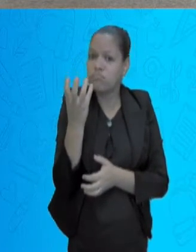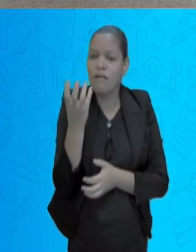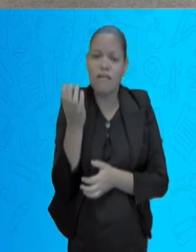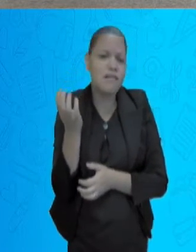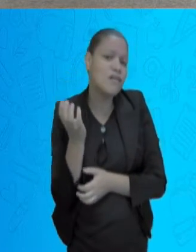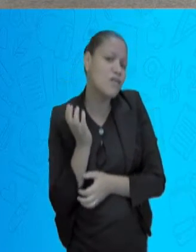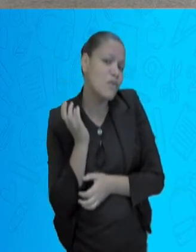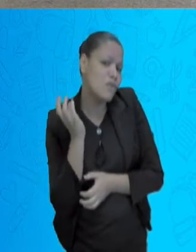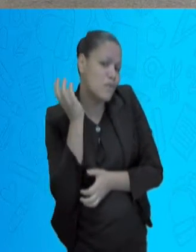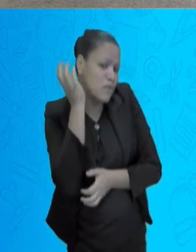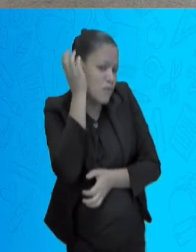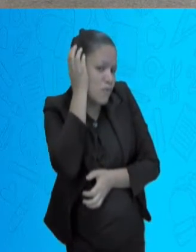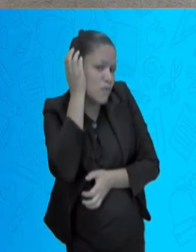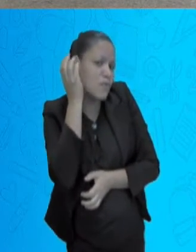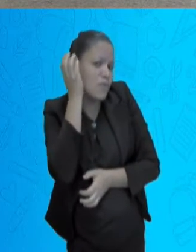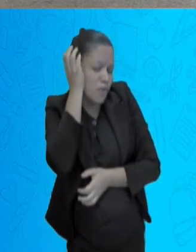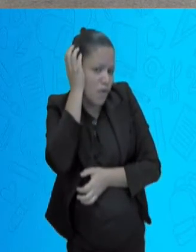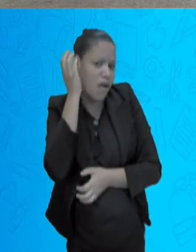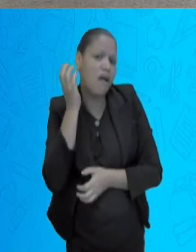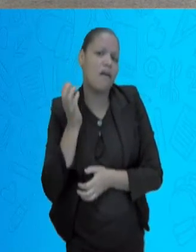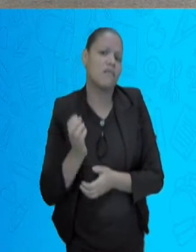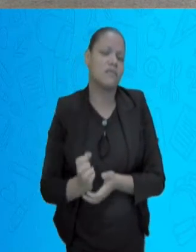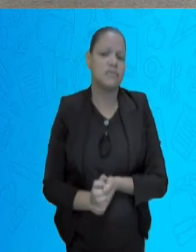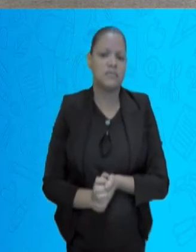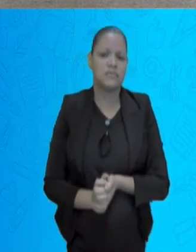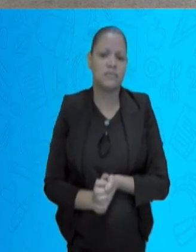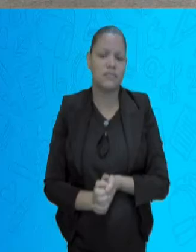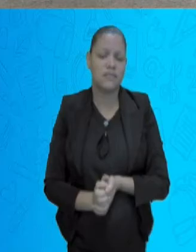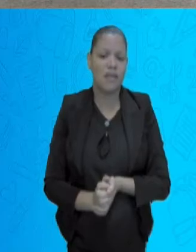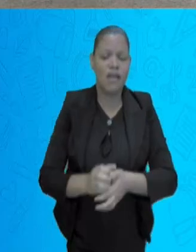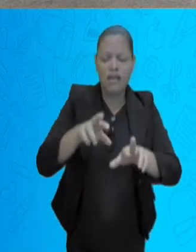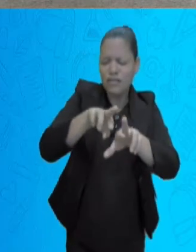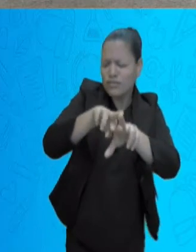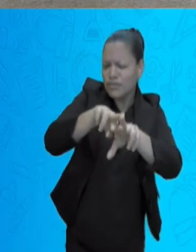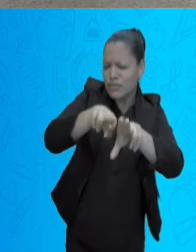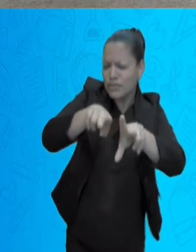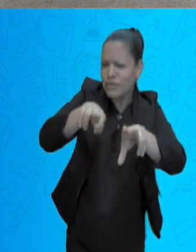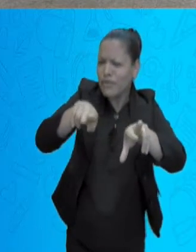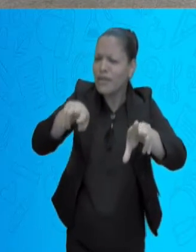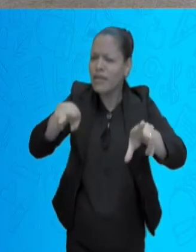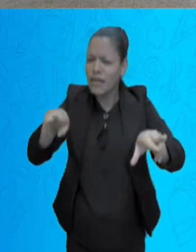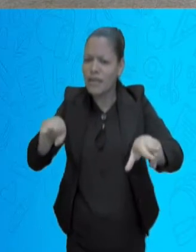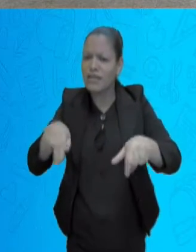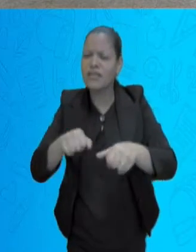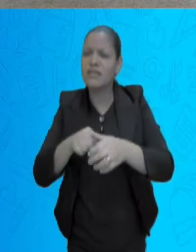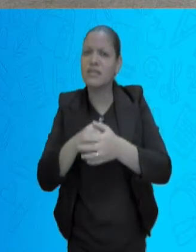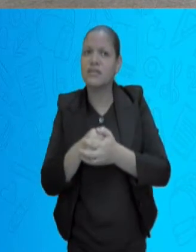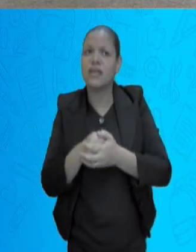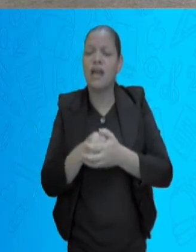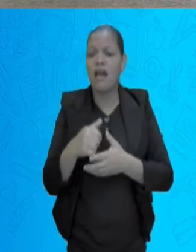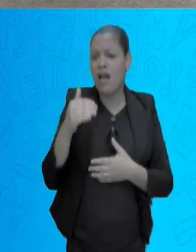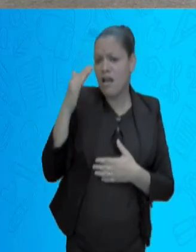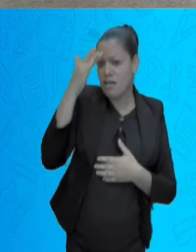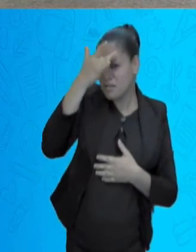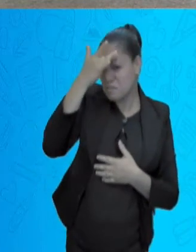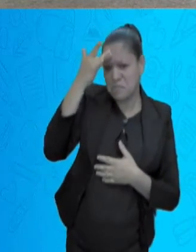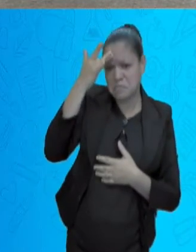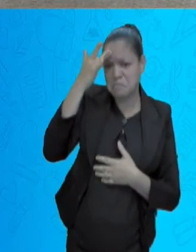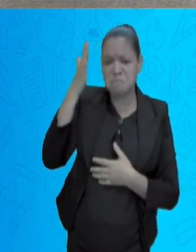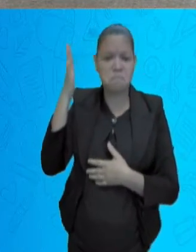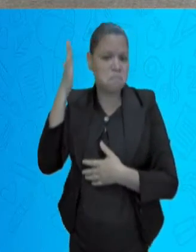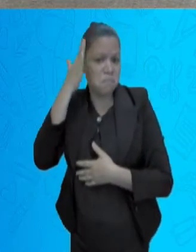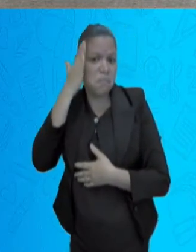pelo rádio, ela tem uma forma diferente de ser compreendida do que quando